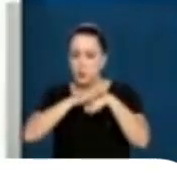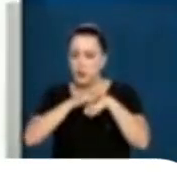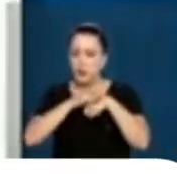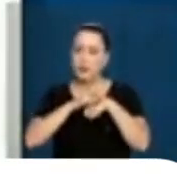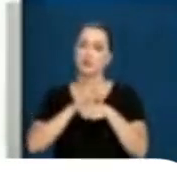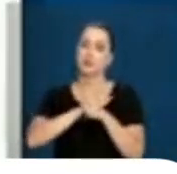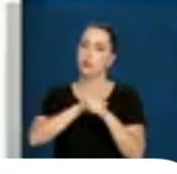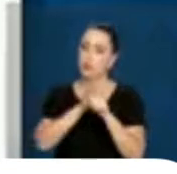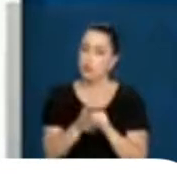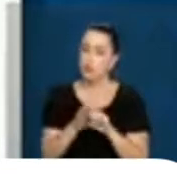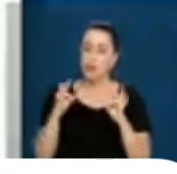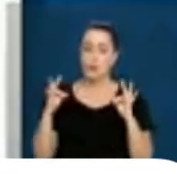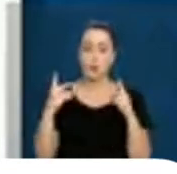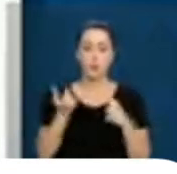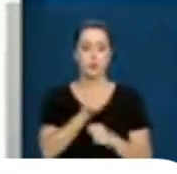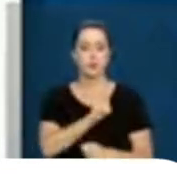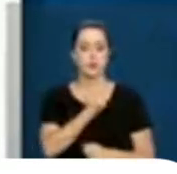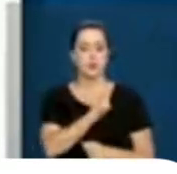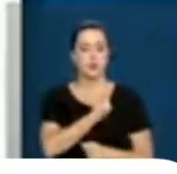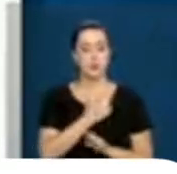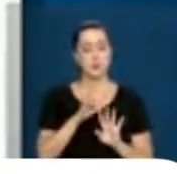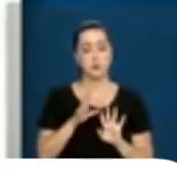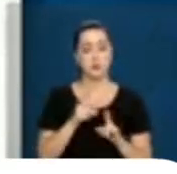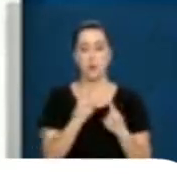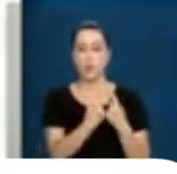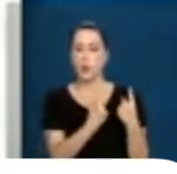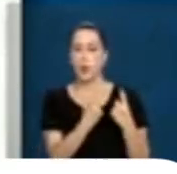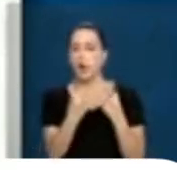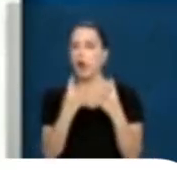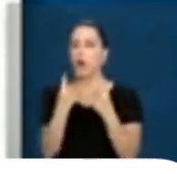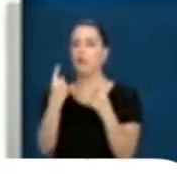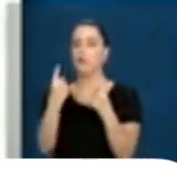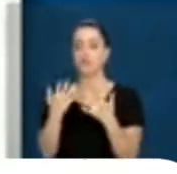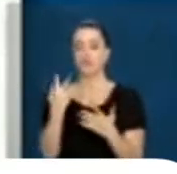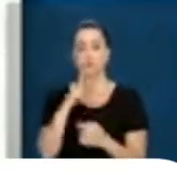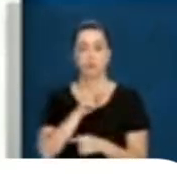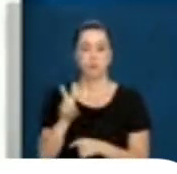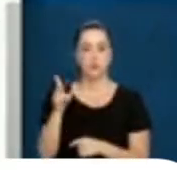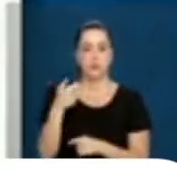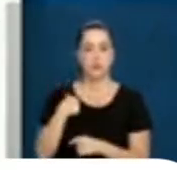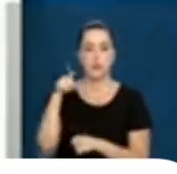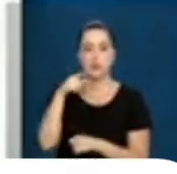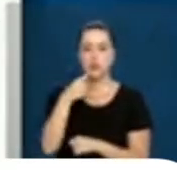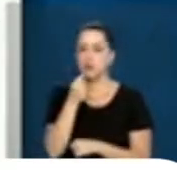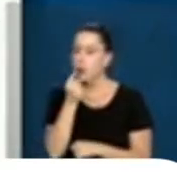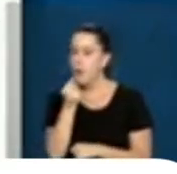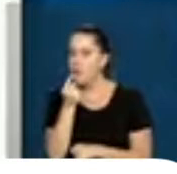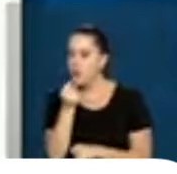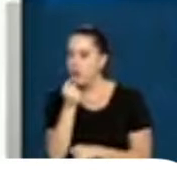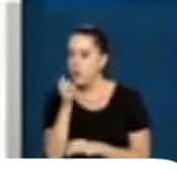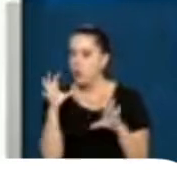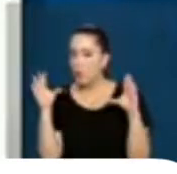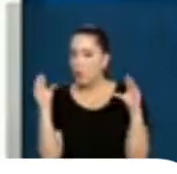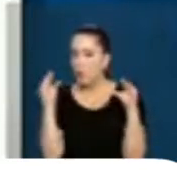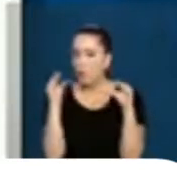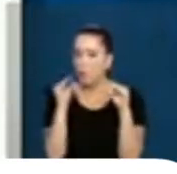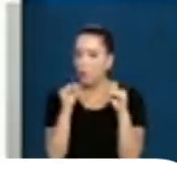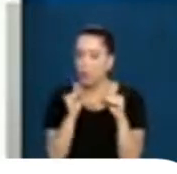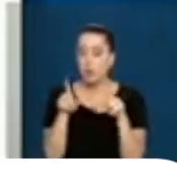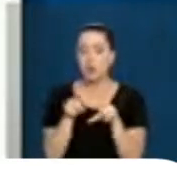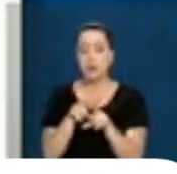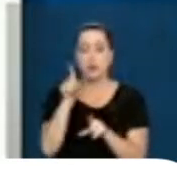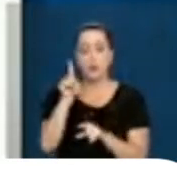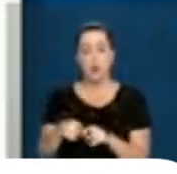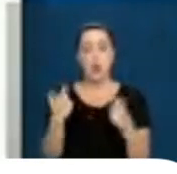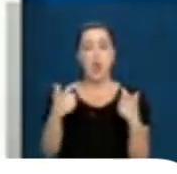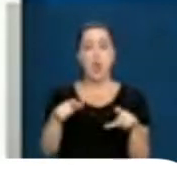casos totais e por região de saúde. Podemos ver no vermelho mais escuro as regiões de